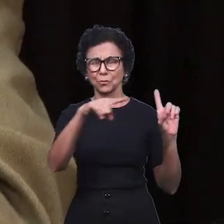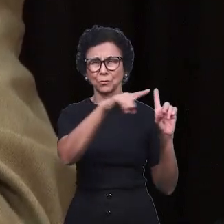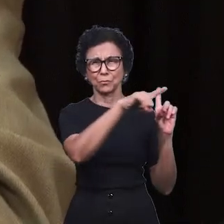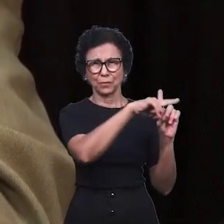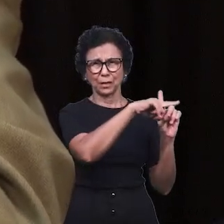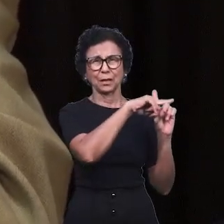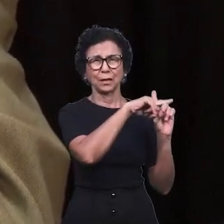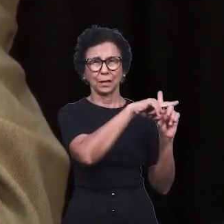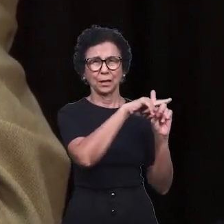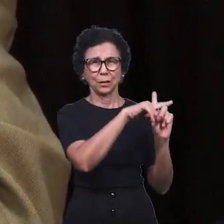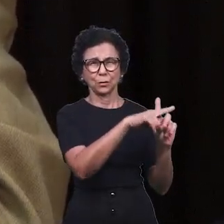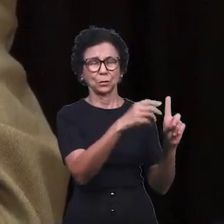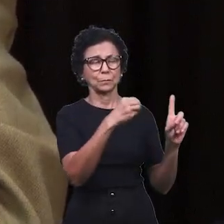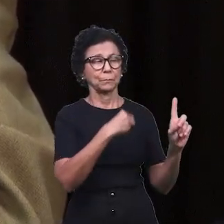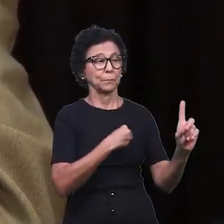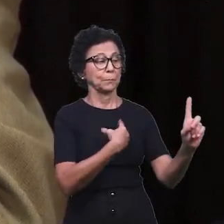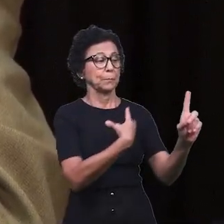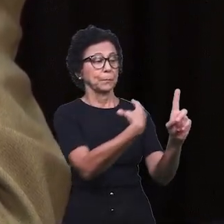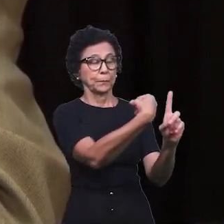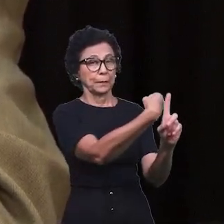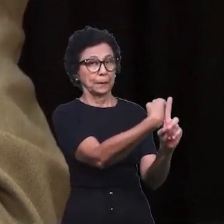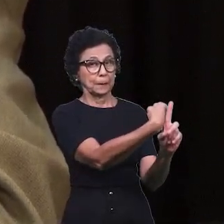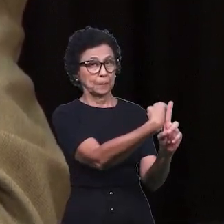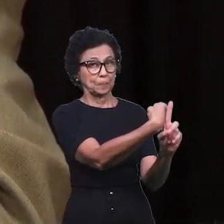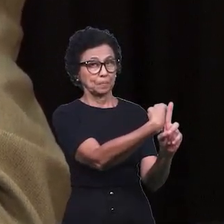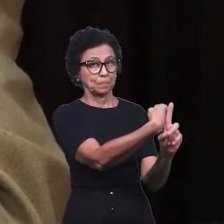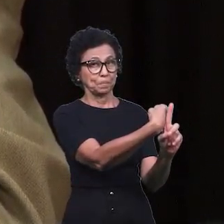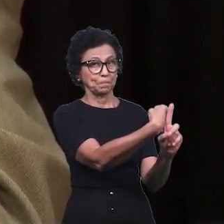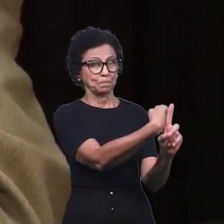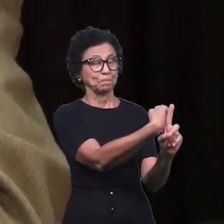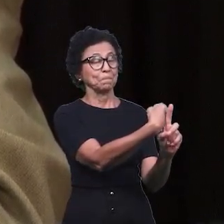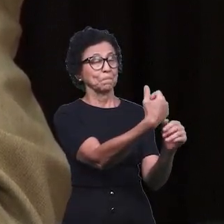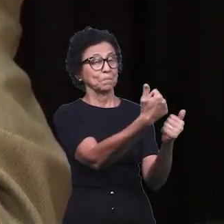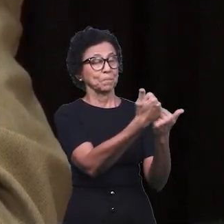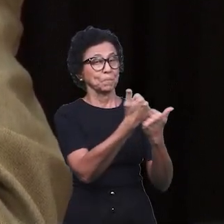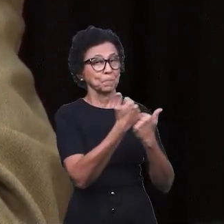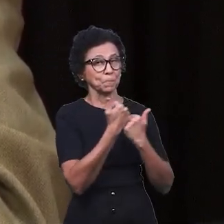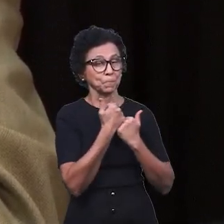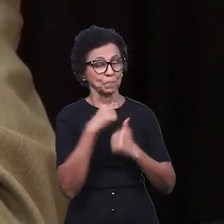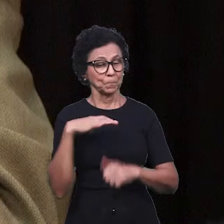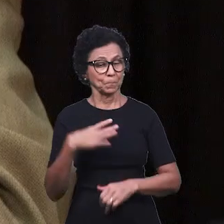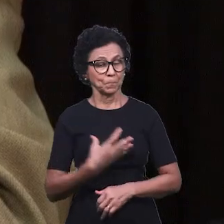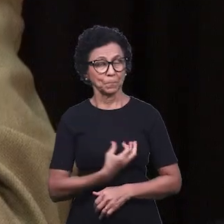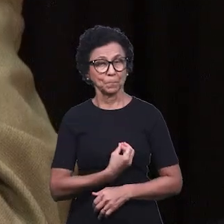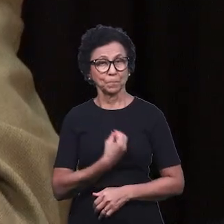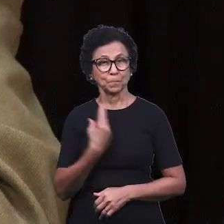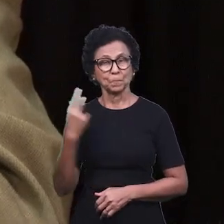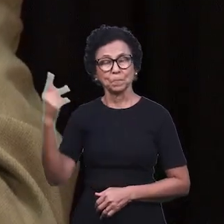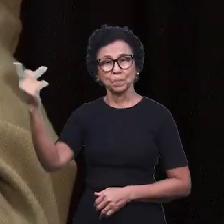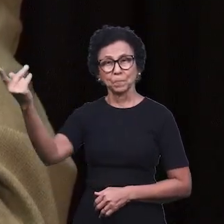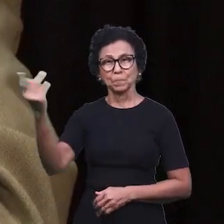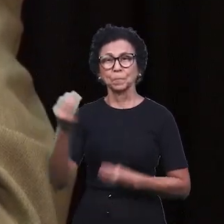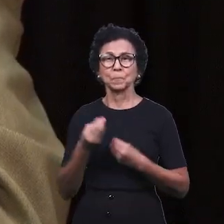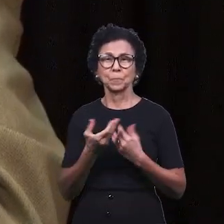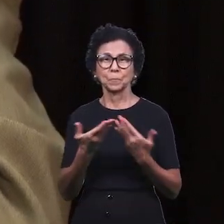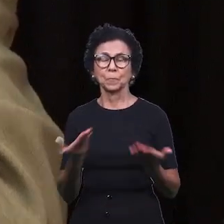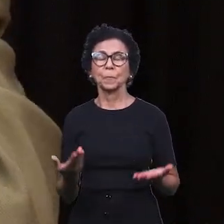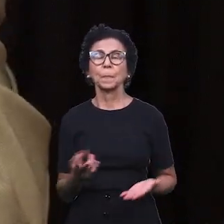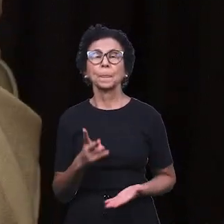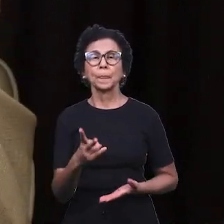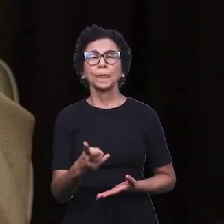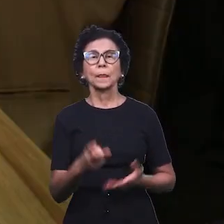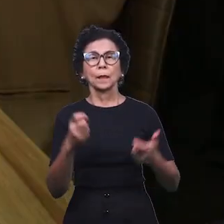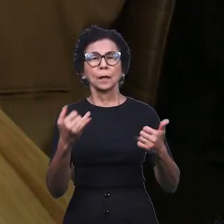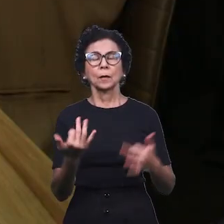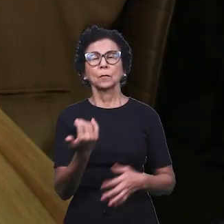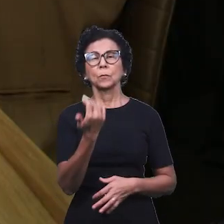de nós a condenação do pecado e nos deu a bênção de uma vida eterna. Vamos falar mais dos outros utensílios, pastor